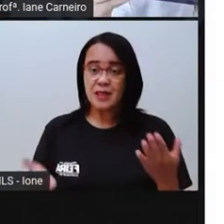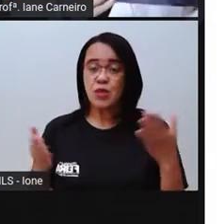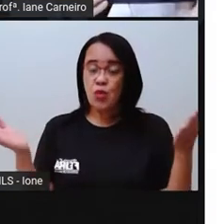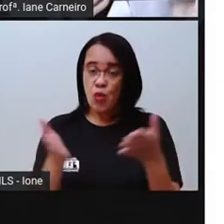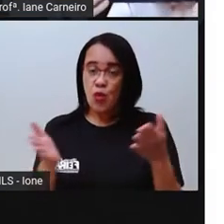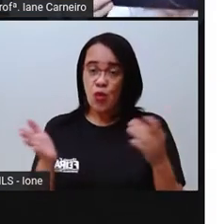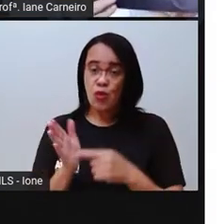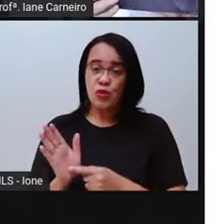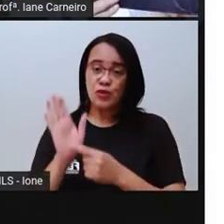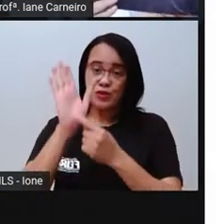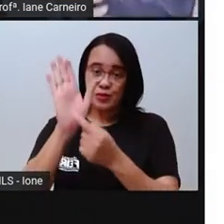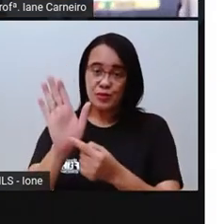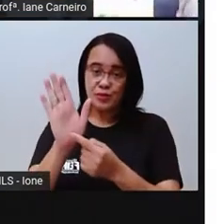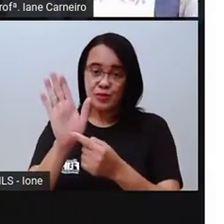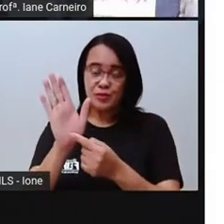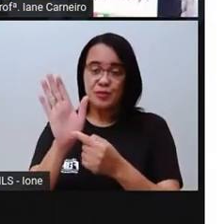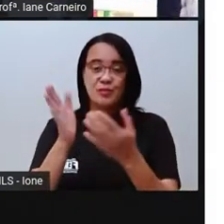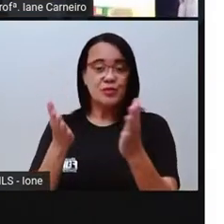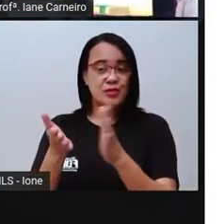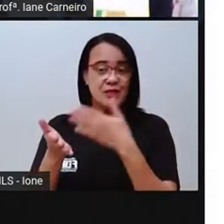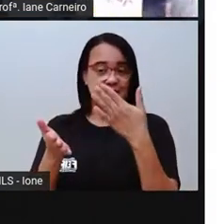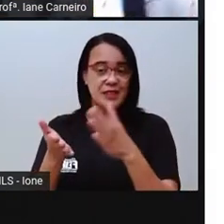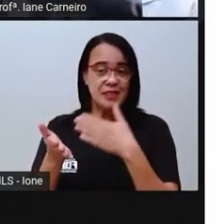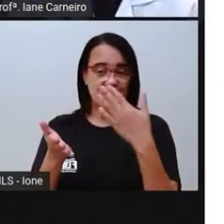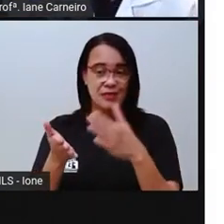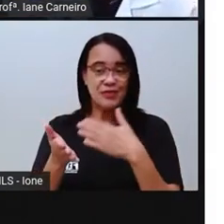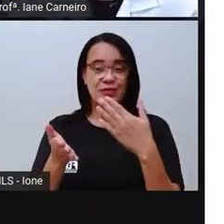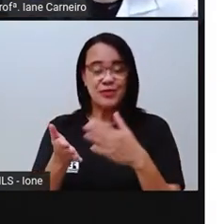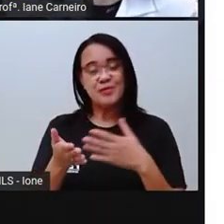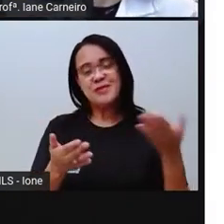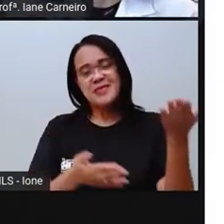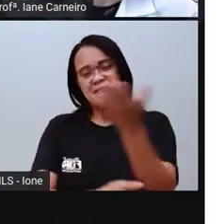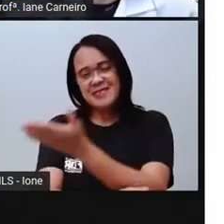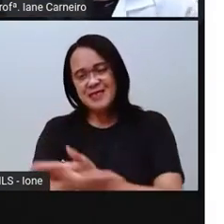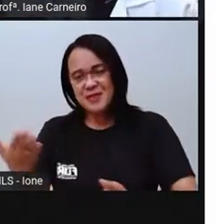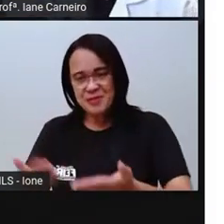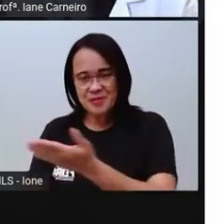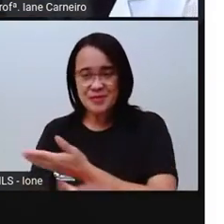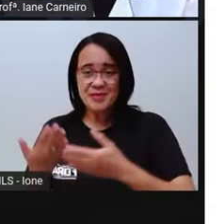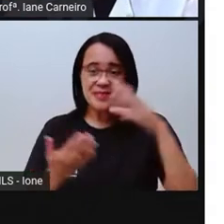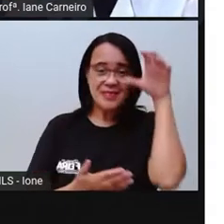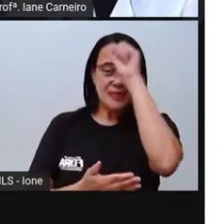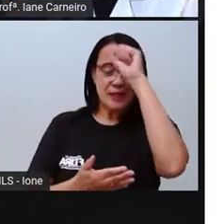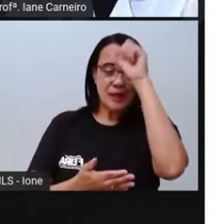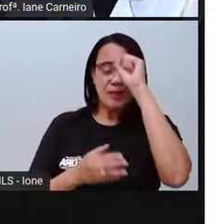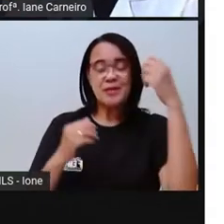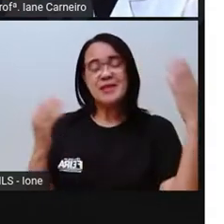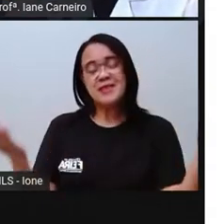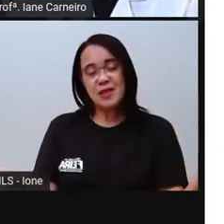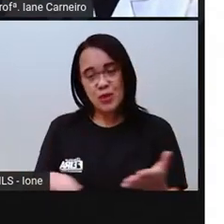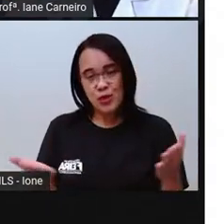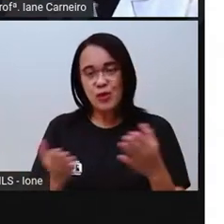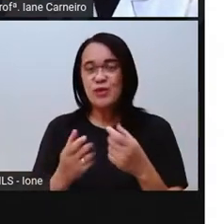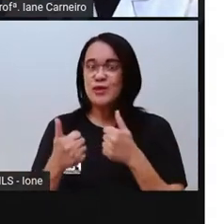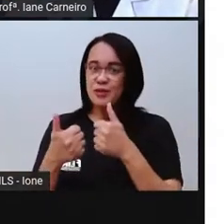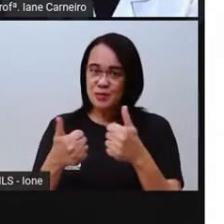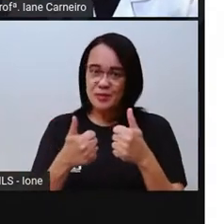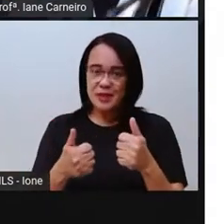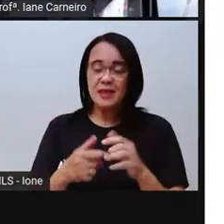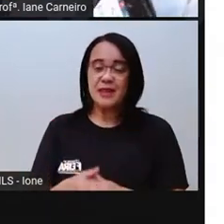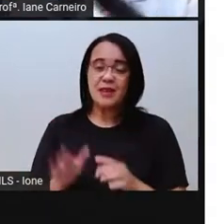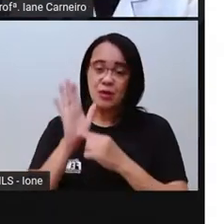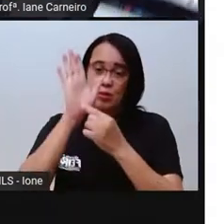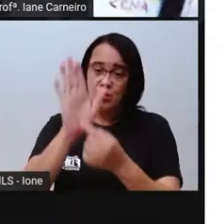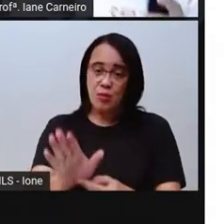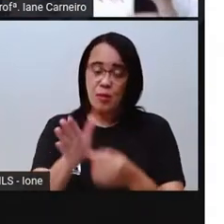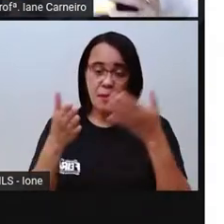ó, esse livro aqui, para a gente compartilhar e a gente aprender bastante com ele. Então, eu vou mostrar para vocês aqui algumas páginas